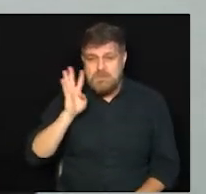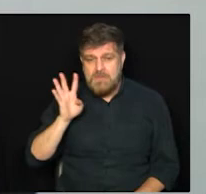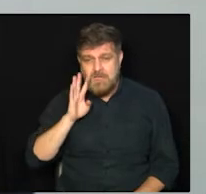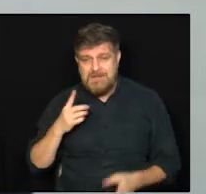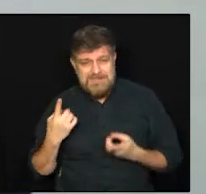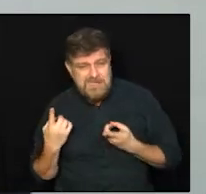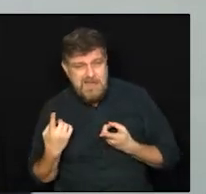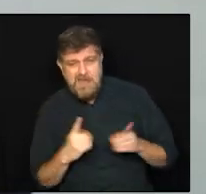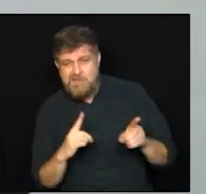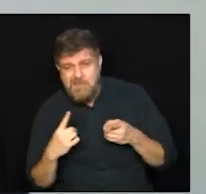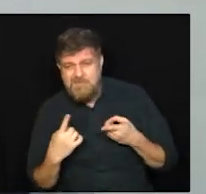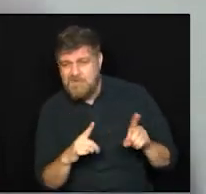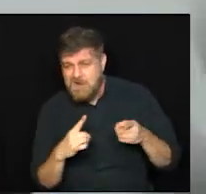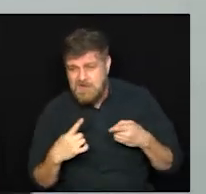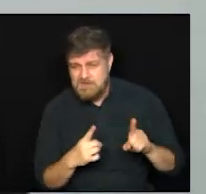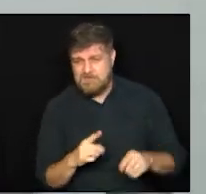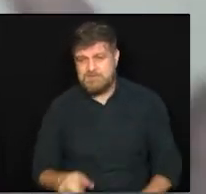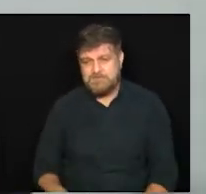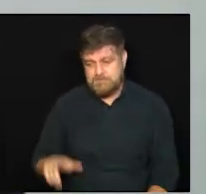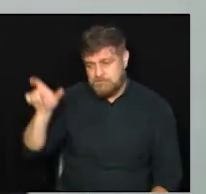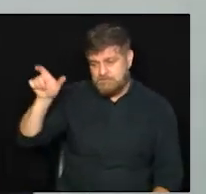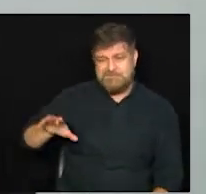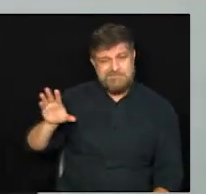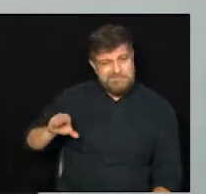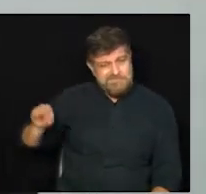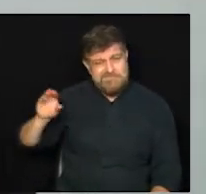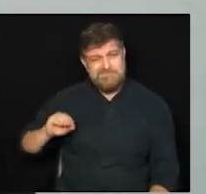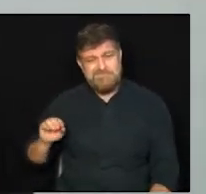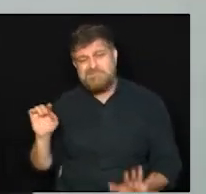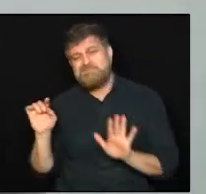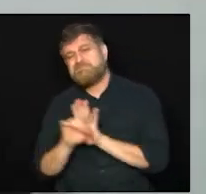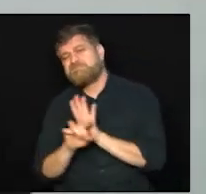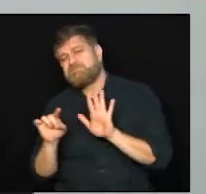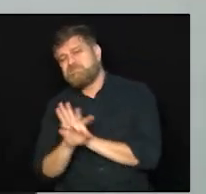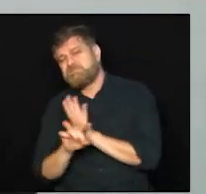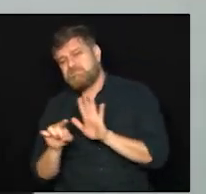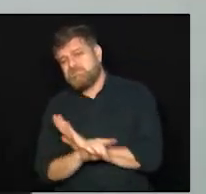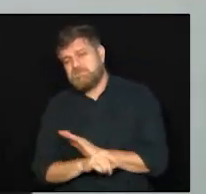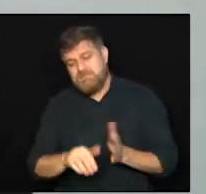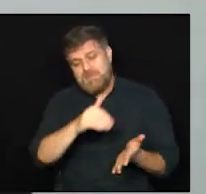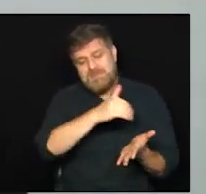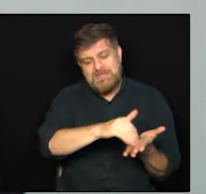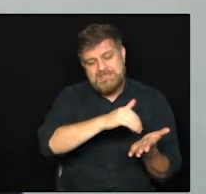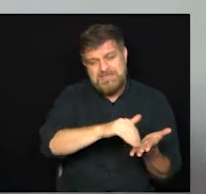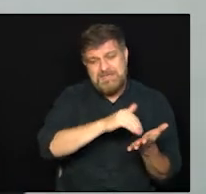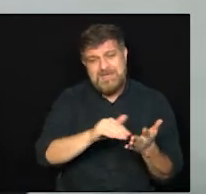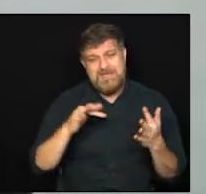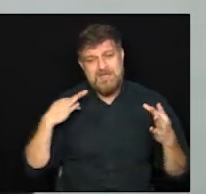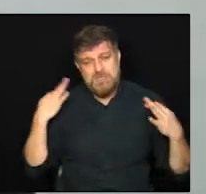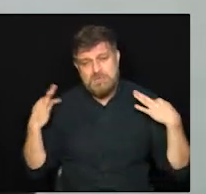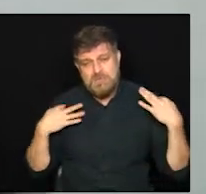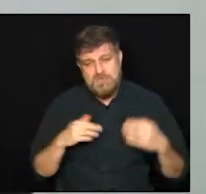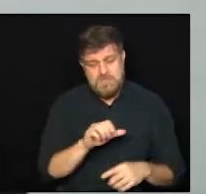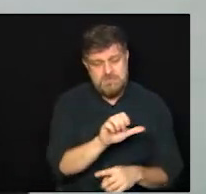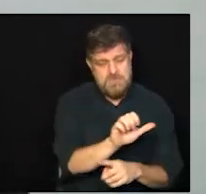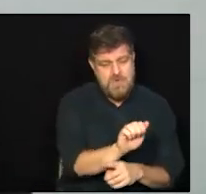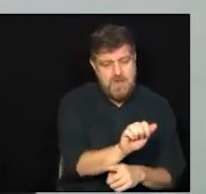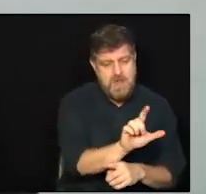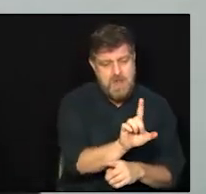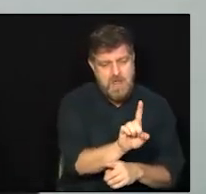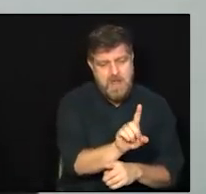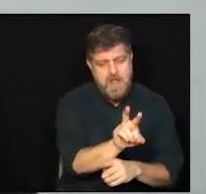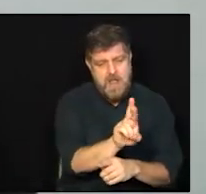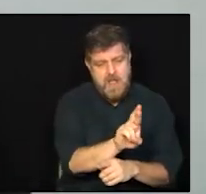provocação que foi dito de questionamento a Adriana Flose, que ela está super por dentro do assunto,